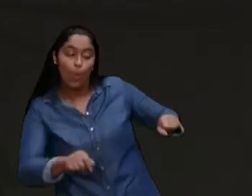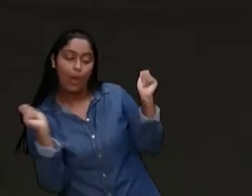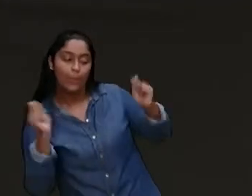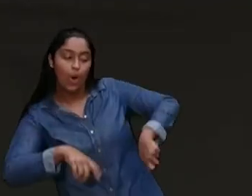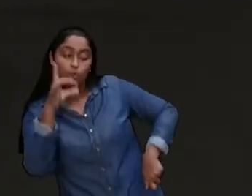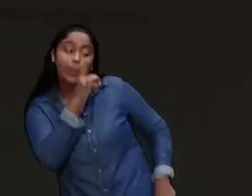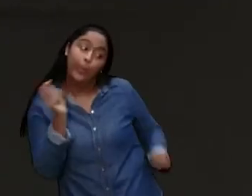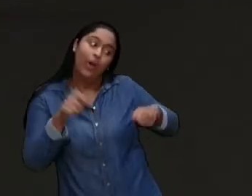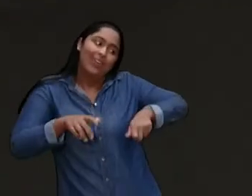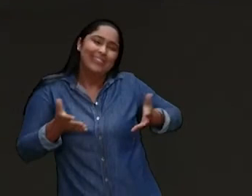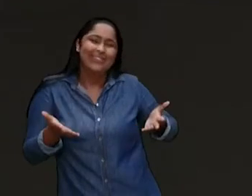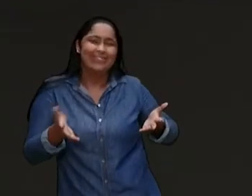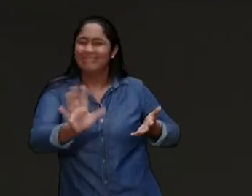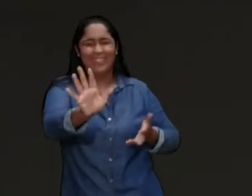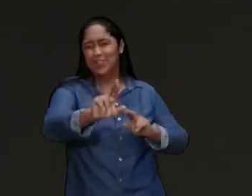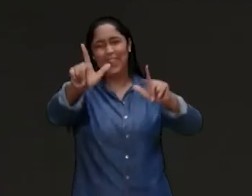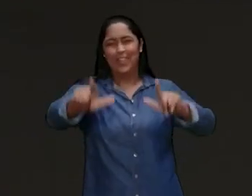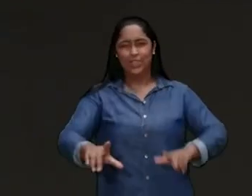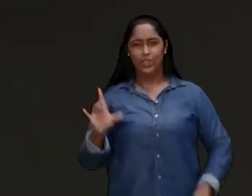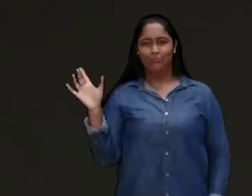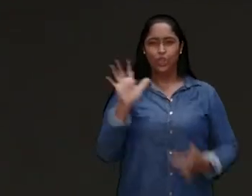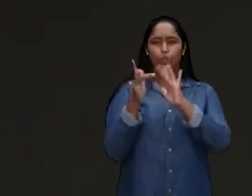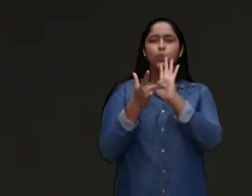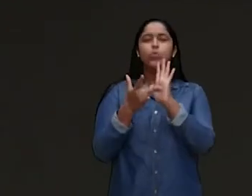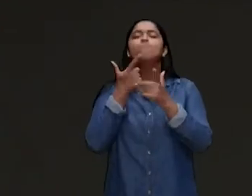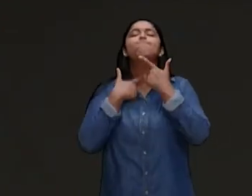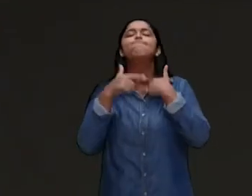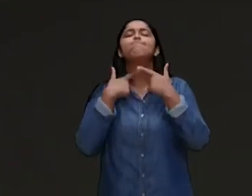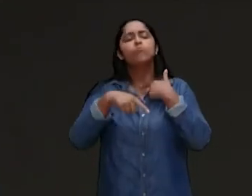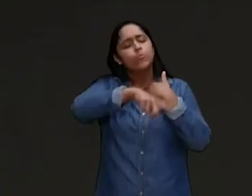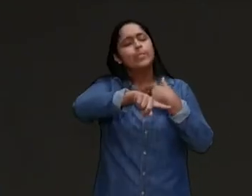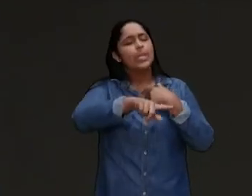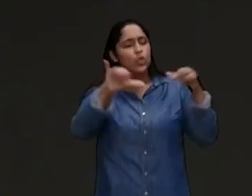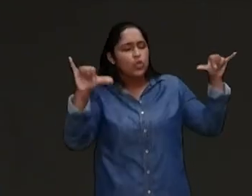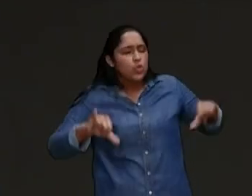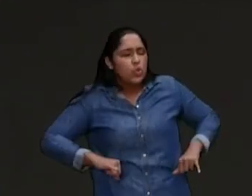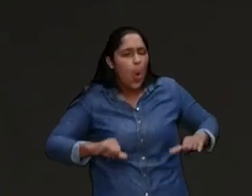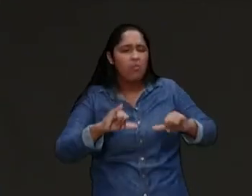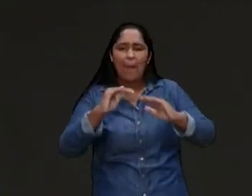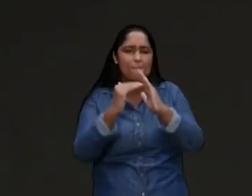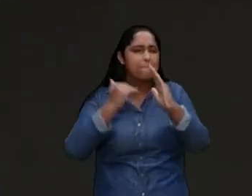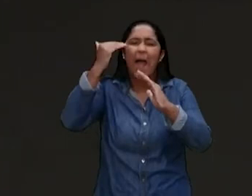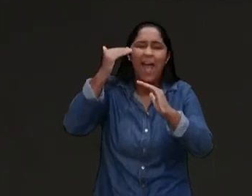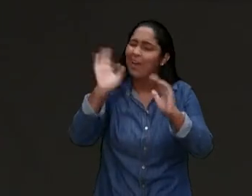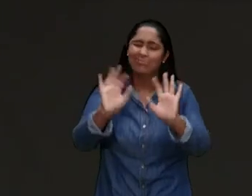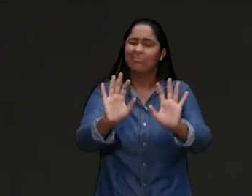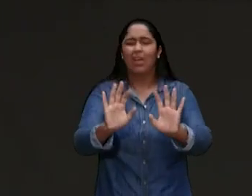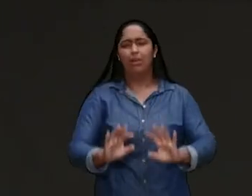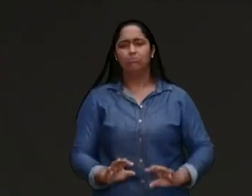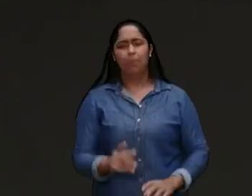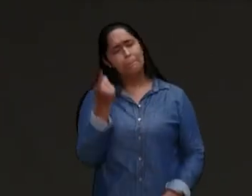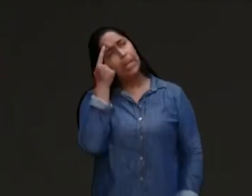quem sabe qual a prendo aqui que Jesus não quer que ninguém sofra o desnecessário vou procurar